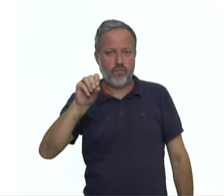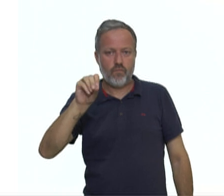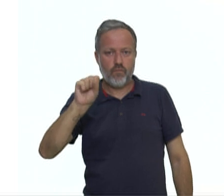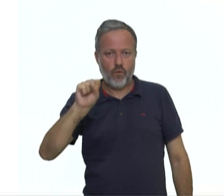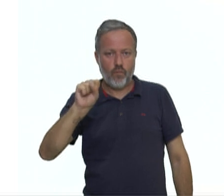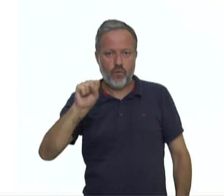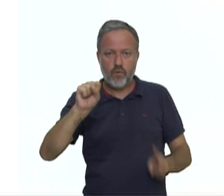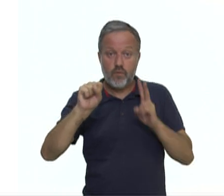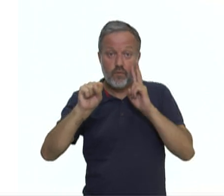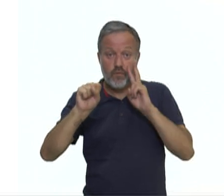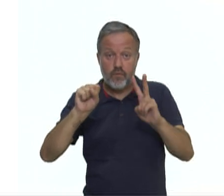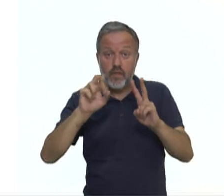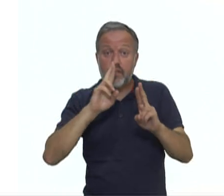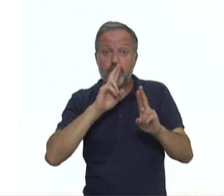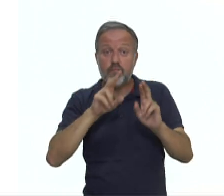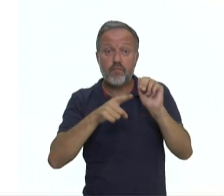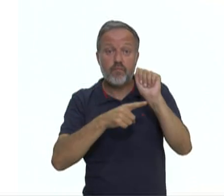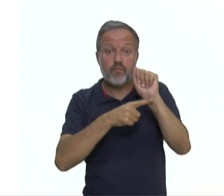Resolve e já voltamos.